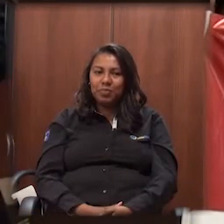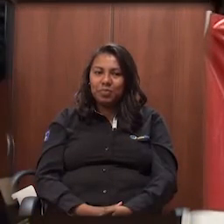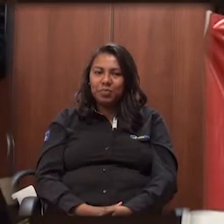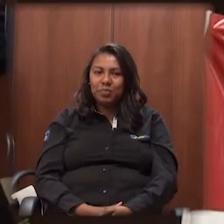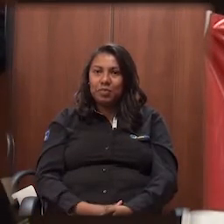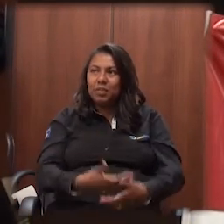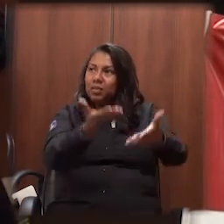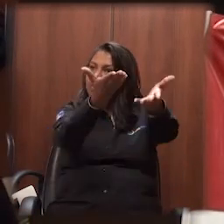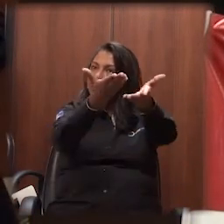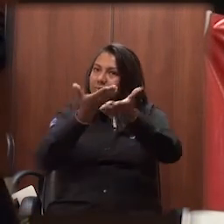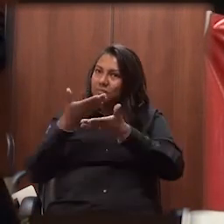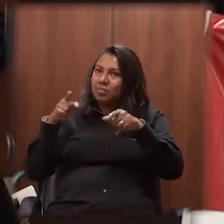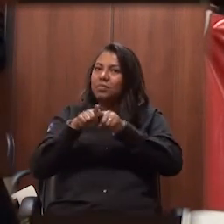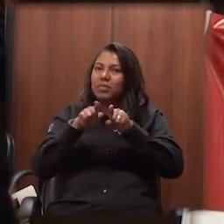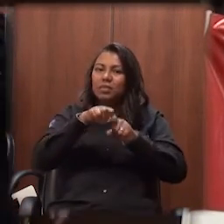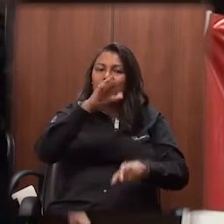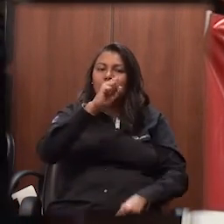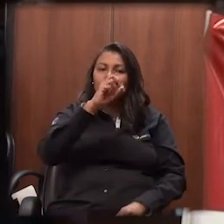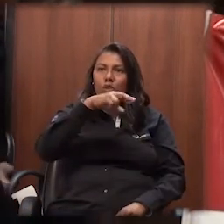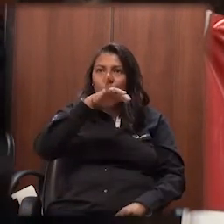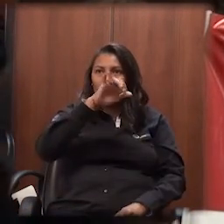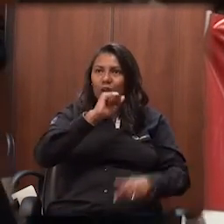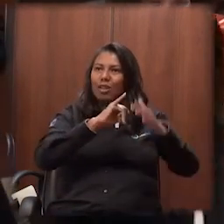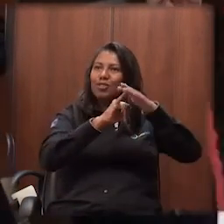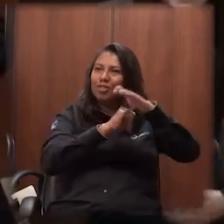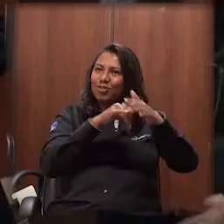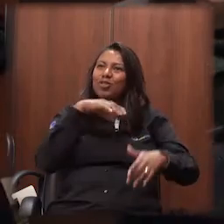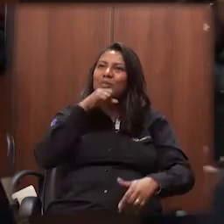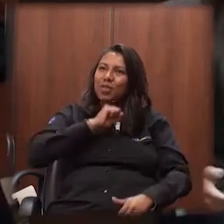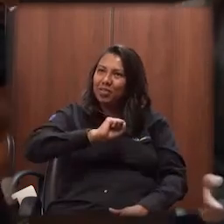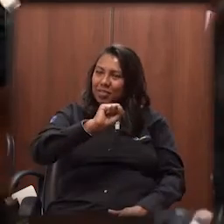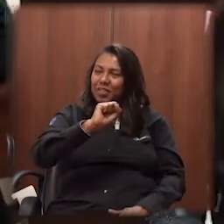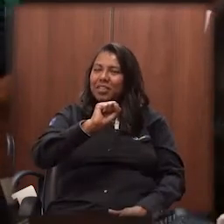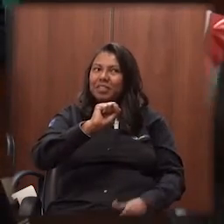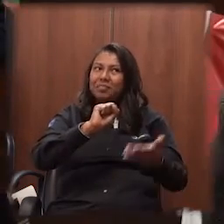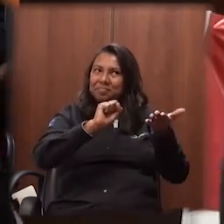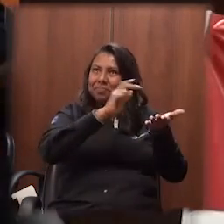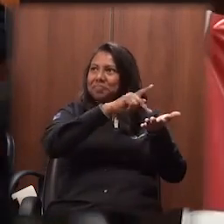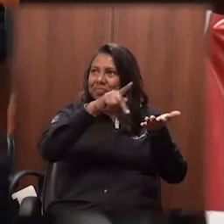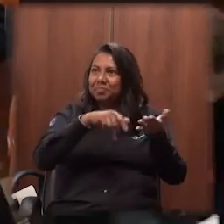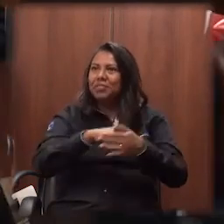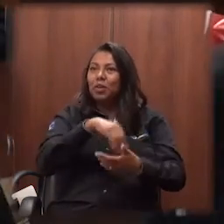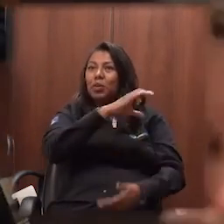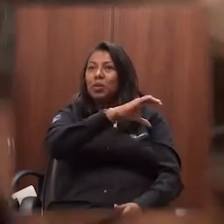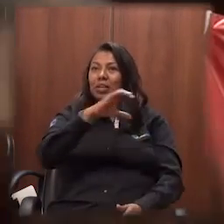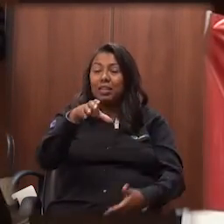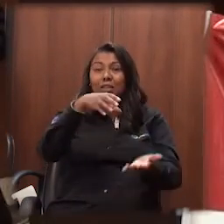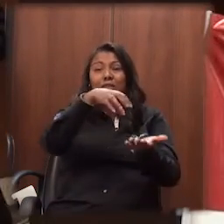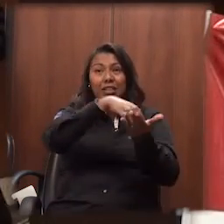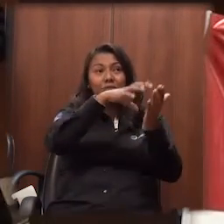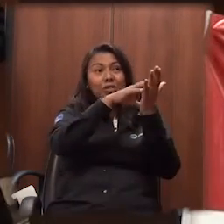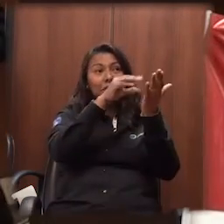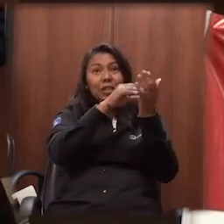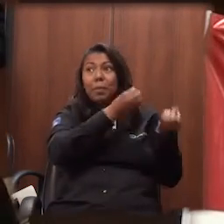E vou chamar aqui a Sônia Couto, do Instituto Paulo Freire, professora Sônia Couto, coordenadora do Centro de Referência,